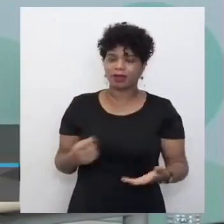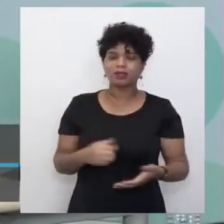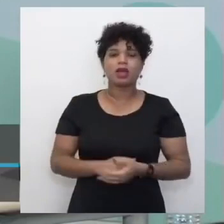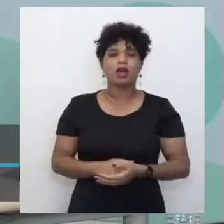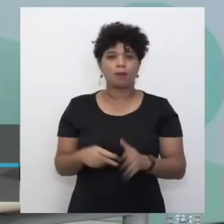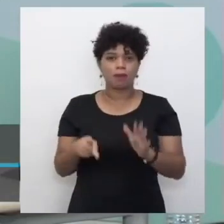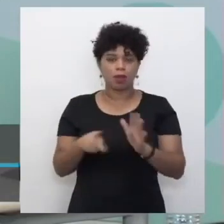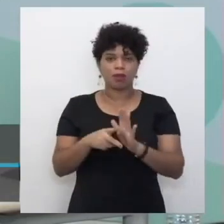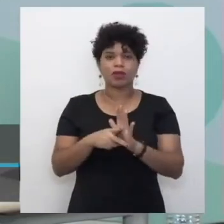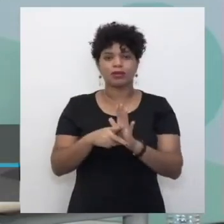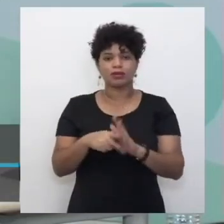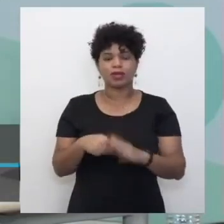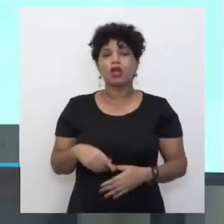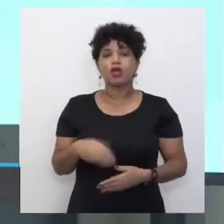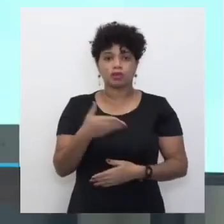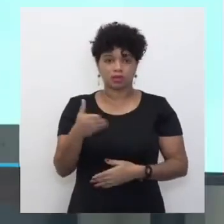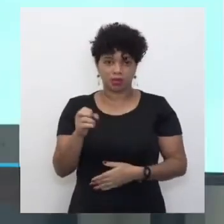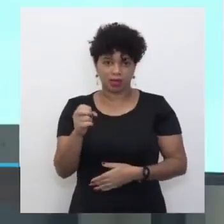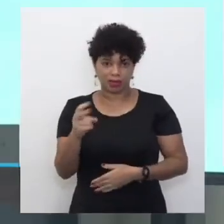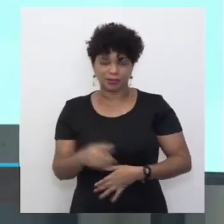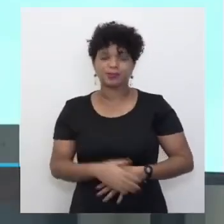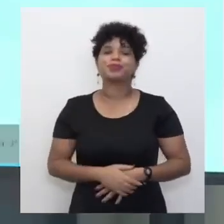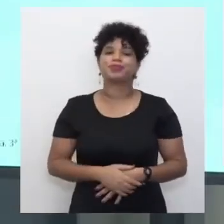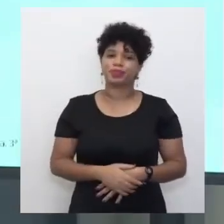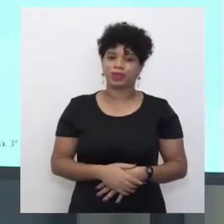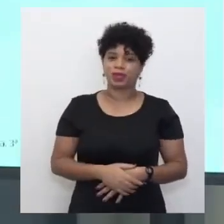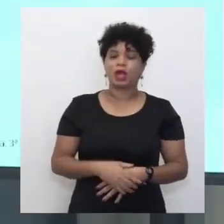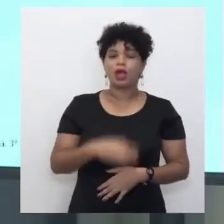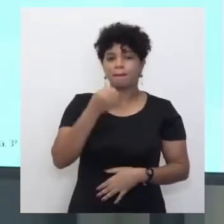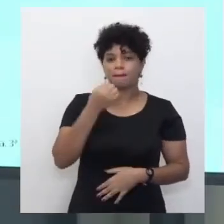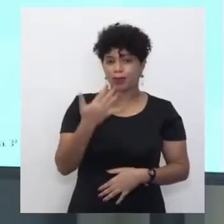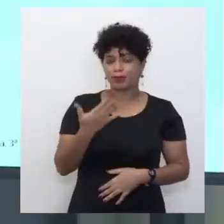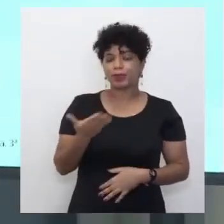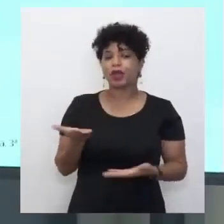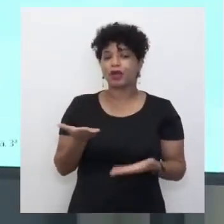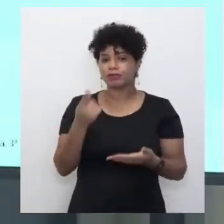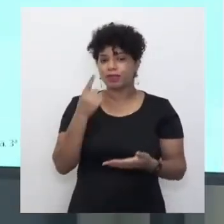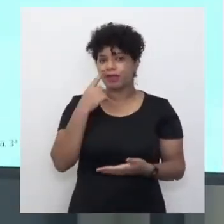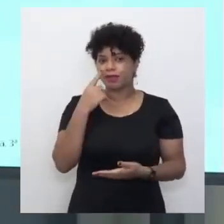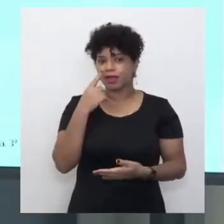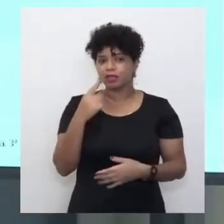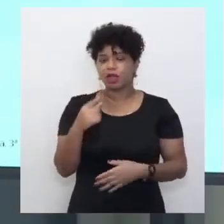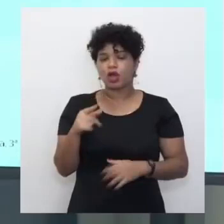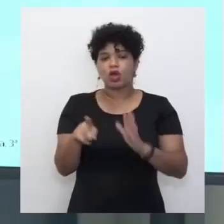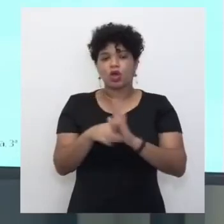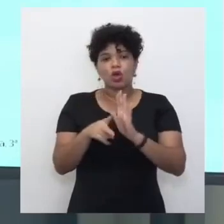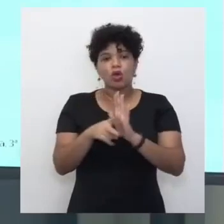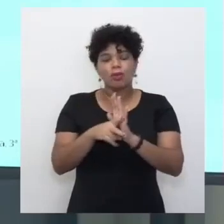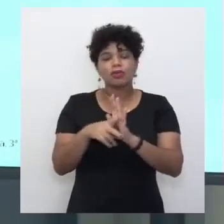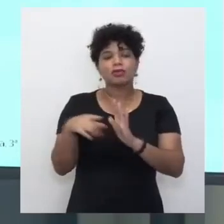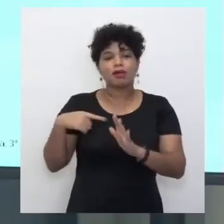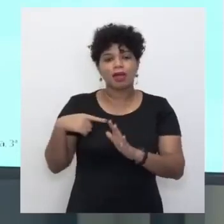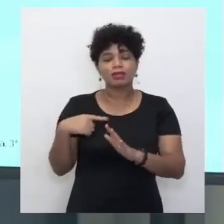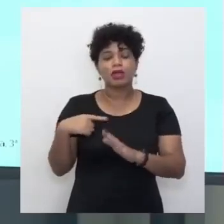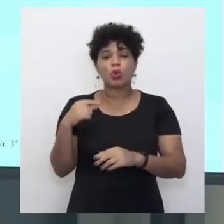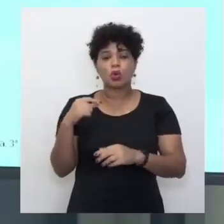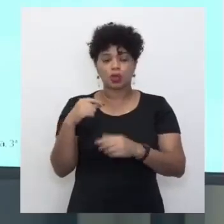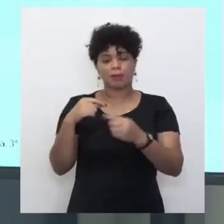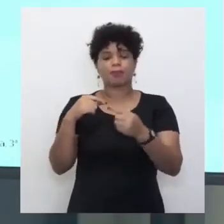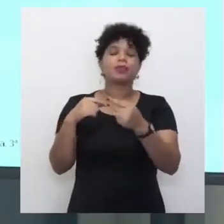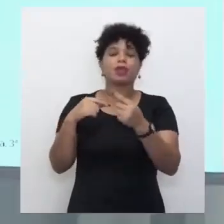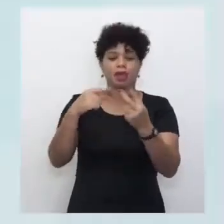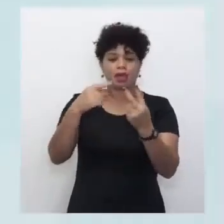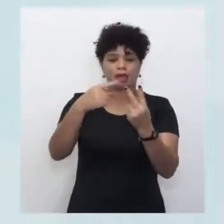Vamos fazer com eles? Vamos sim. Muito bem. Então, observe o denominador, raiz cúbica de